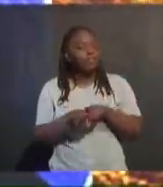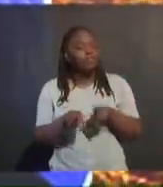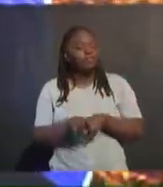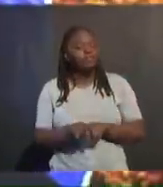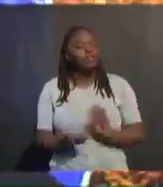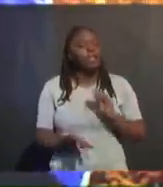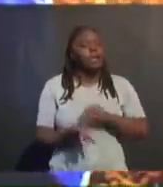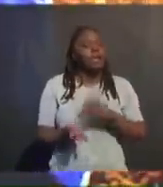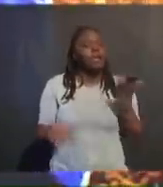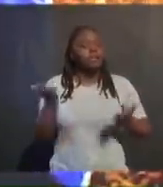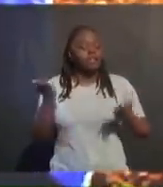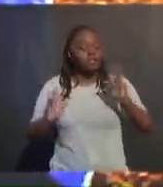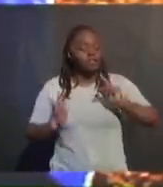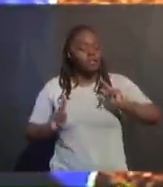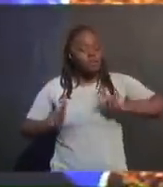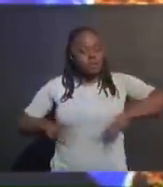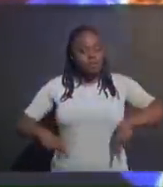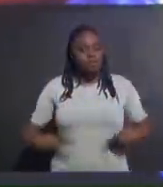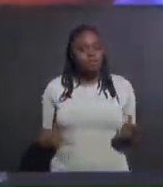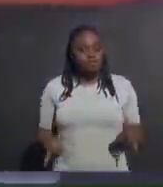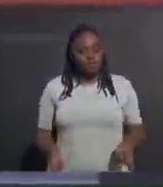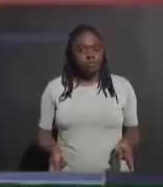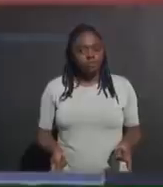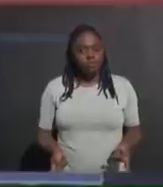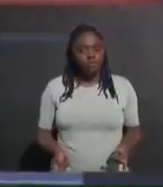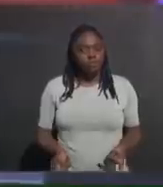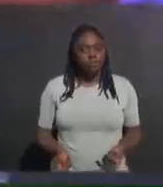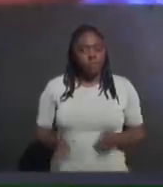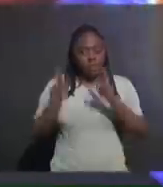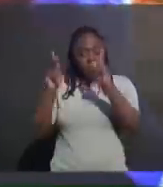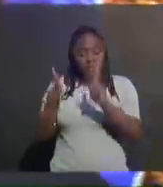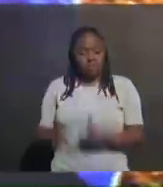desequilíbrio hormonal? É quando a pessoa tem que tomar